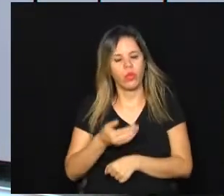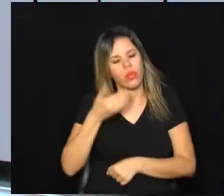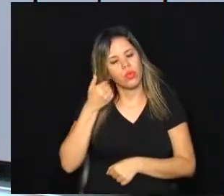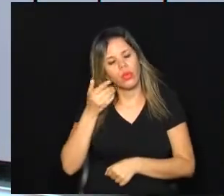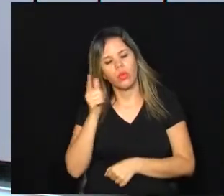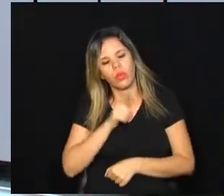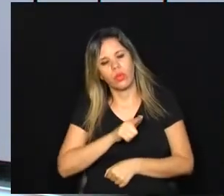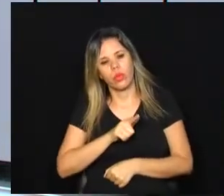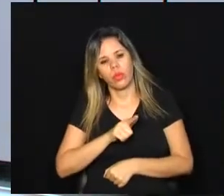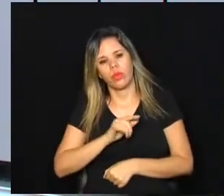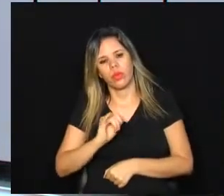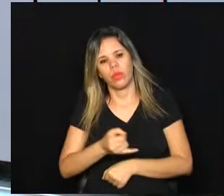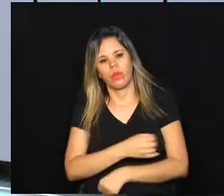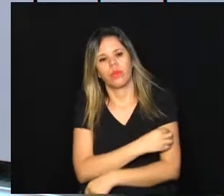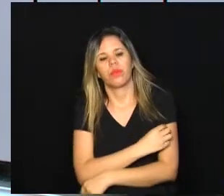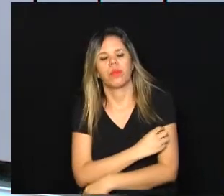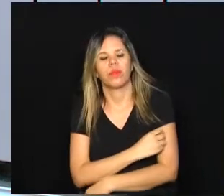recuperação